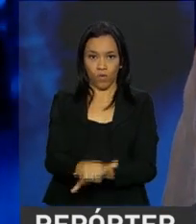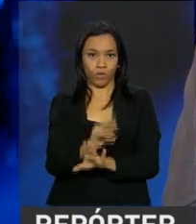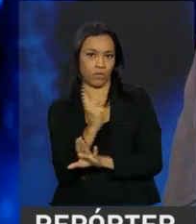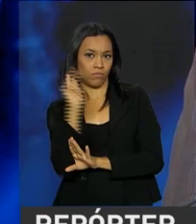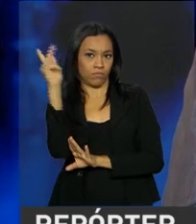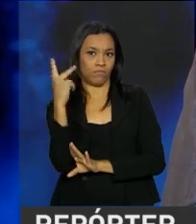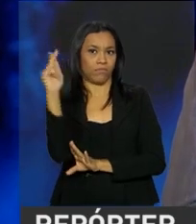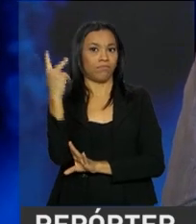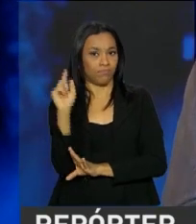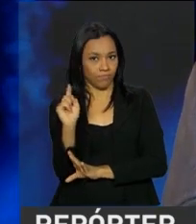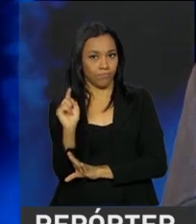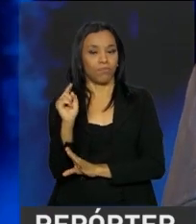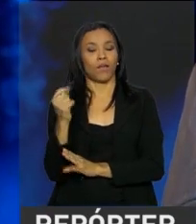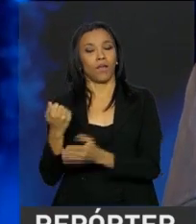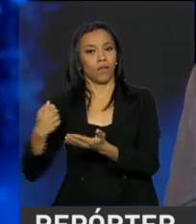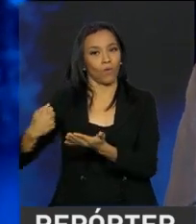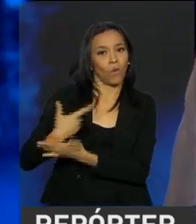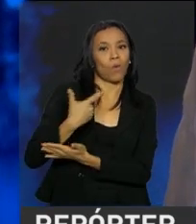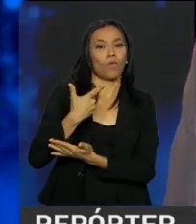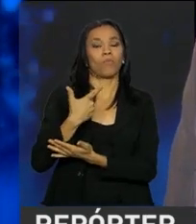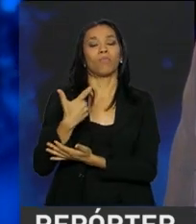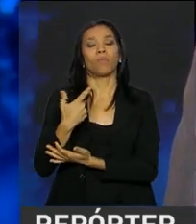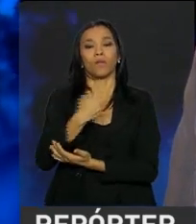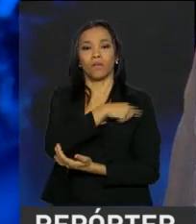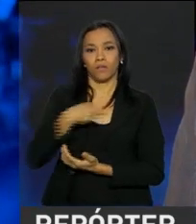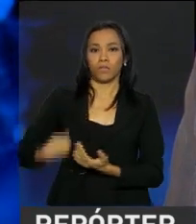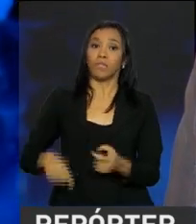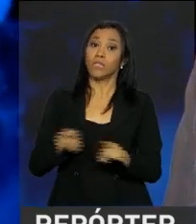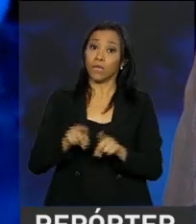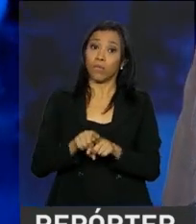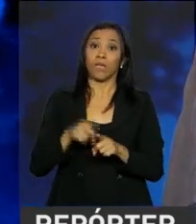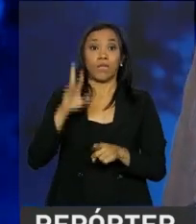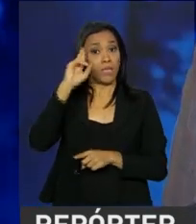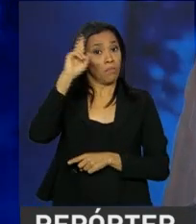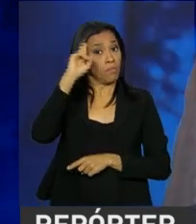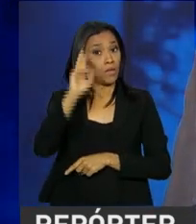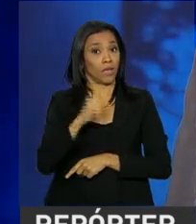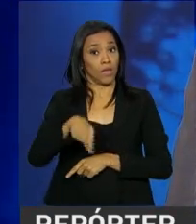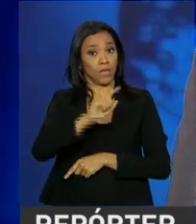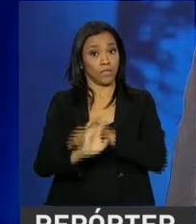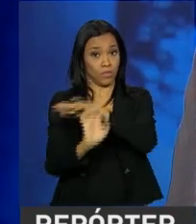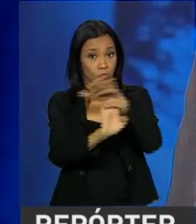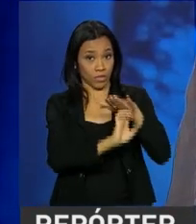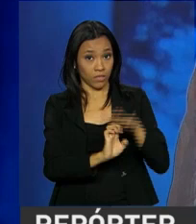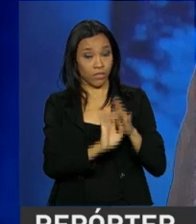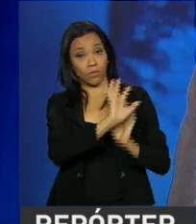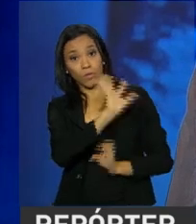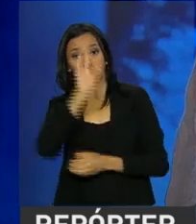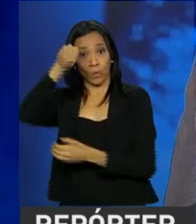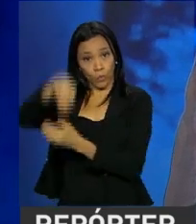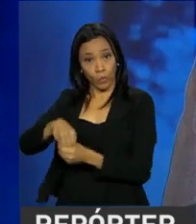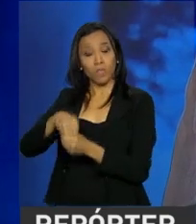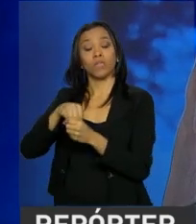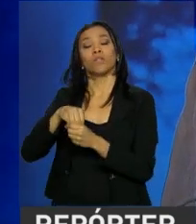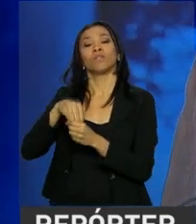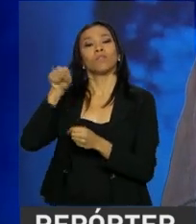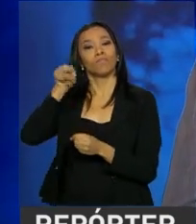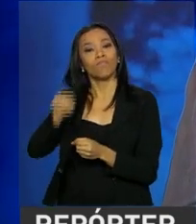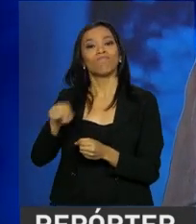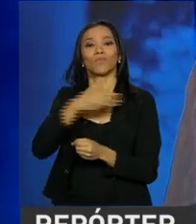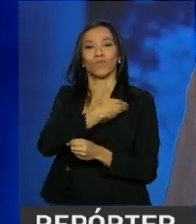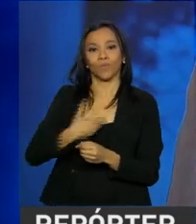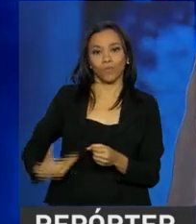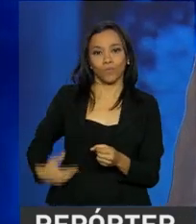chinesa e a compra de participações de empresas brasileiras por corporações do país asiático. Ao todo,